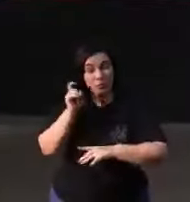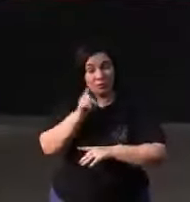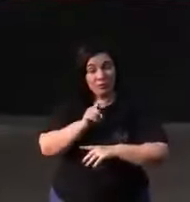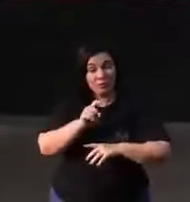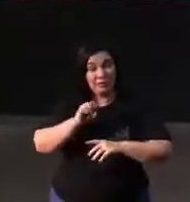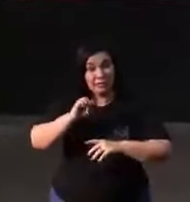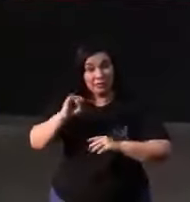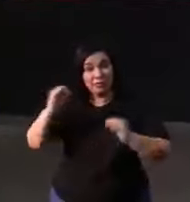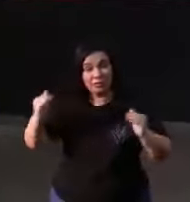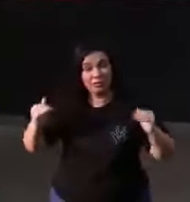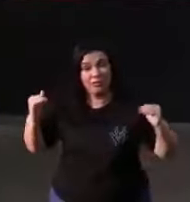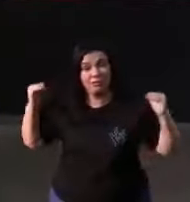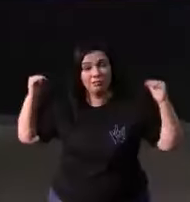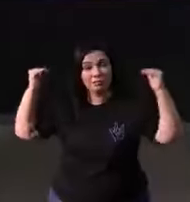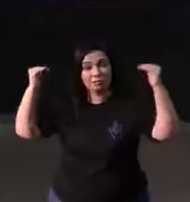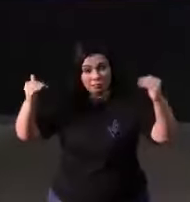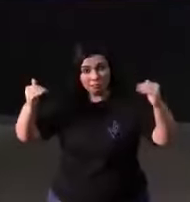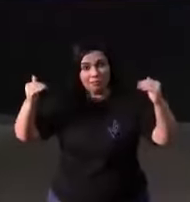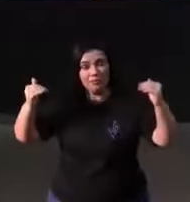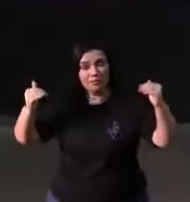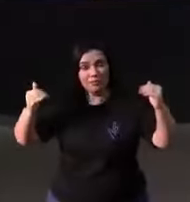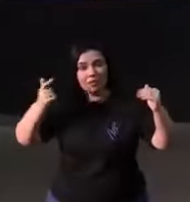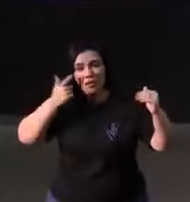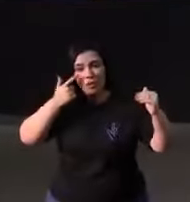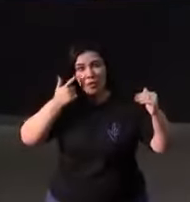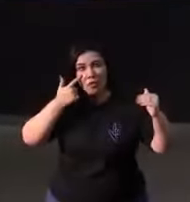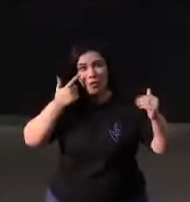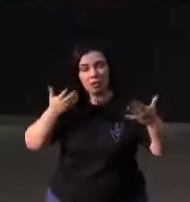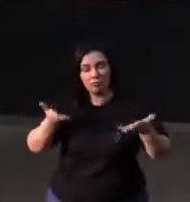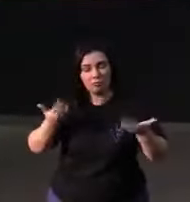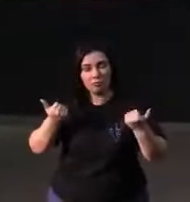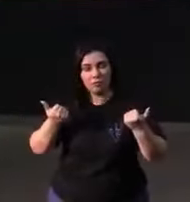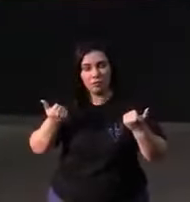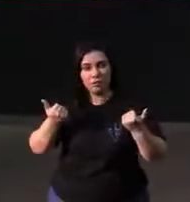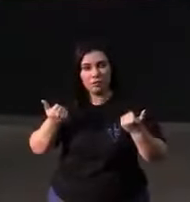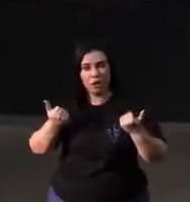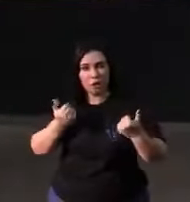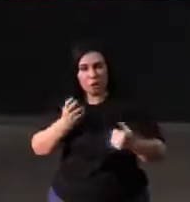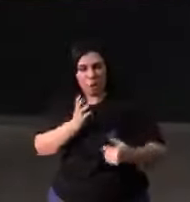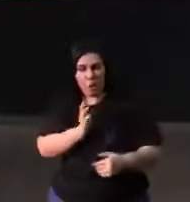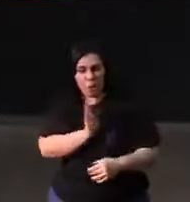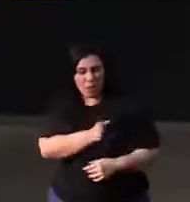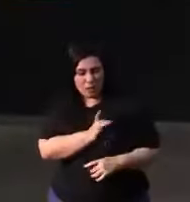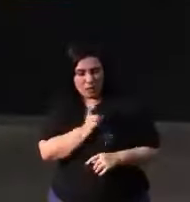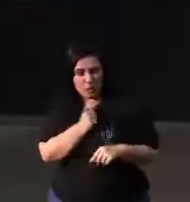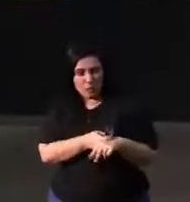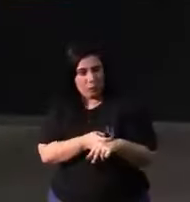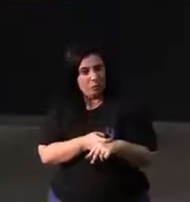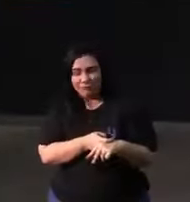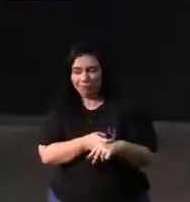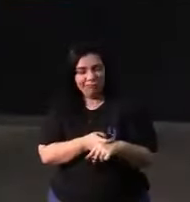galeria, ouça o que o Espírito está falando ao teu ouvido e não endureça o teu coração, meu amado.